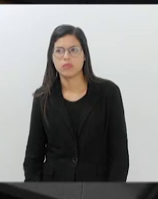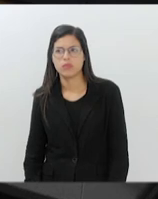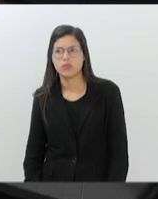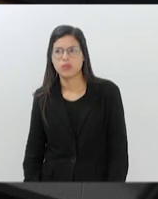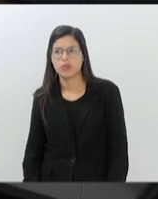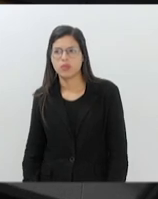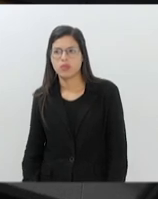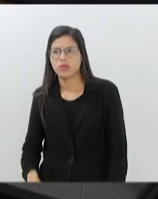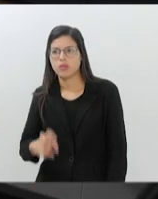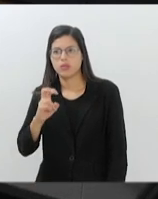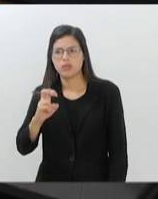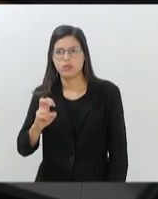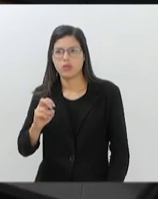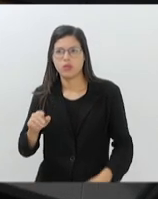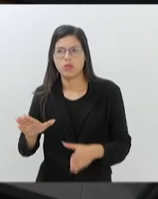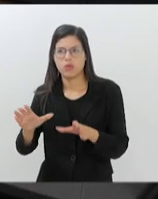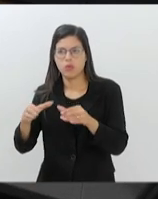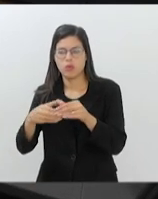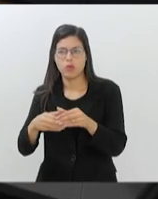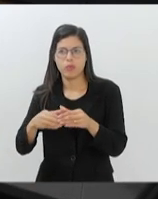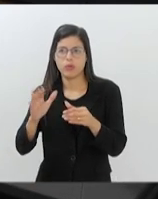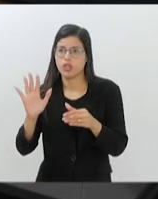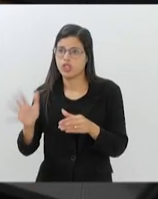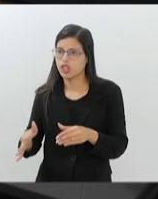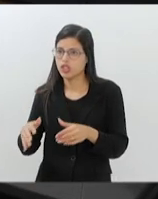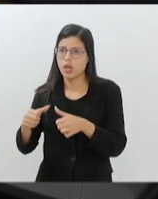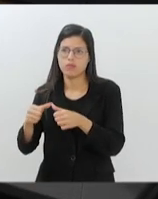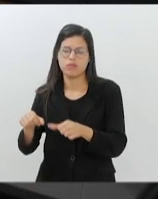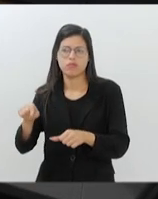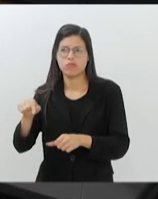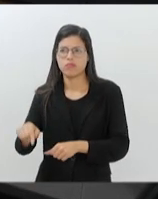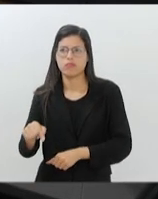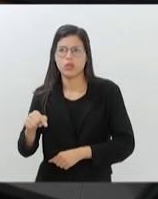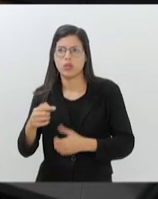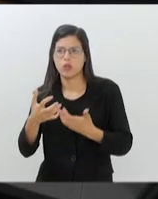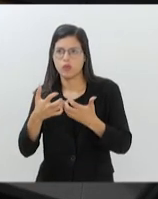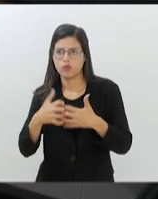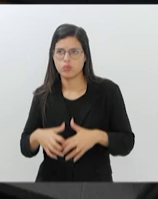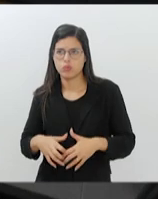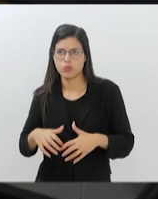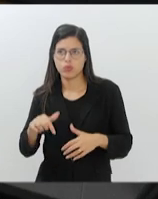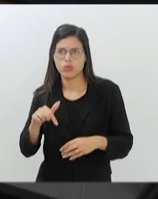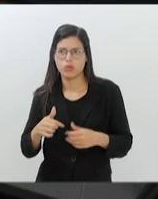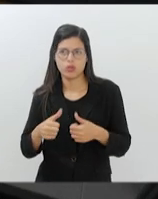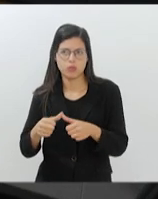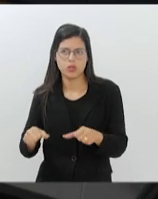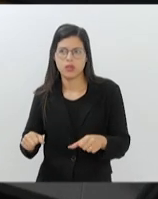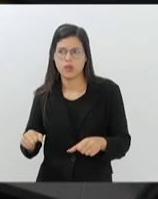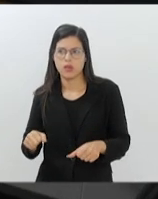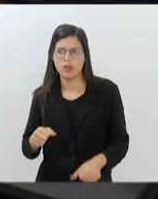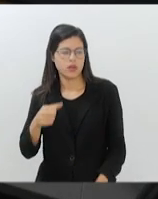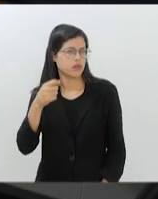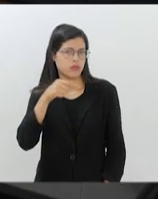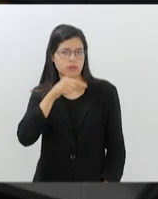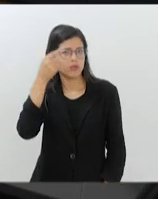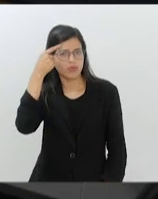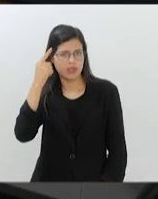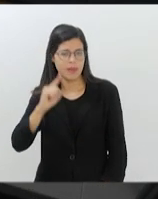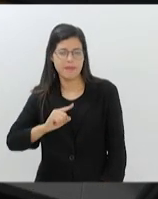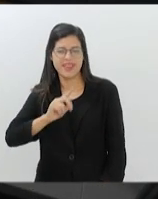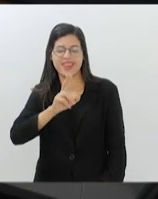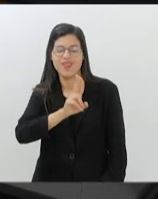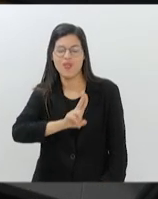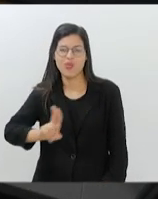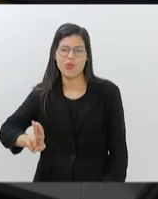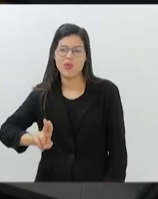cinco é uma equipe que eu já herdei que estava lá e que funciona perfeitamente bem nós mantivemos então o senhor não sabia nem o nome do seu antecessor mas o senhor sabe que